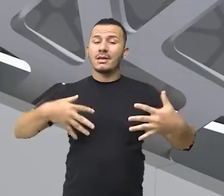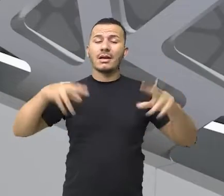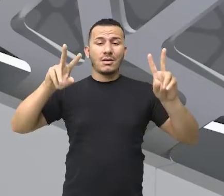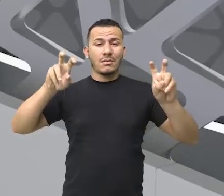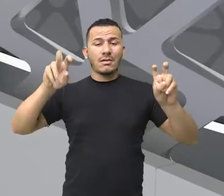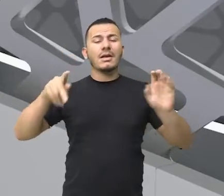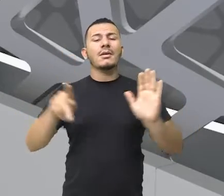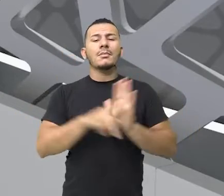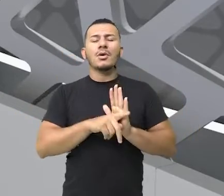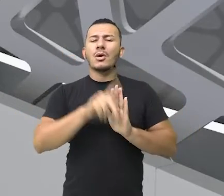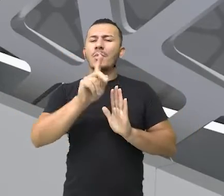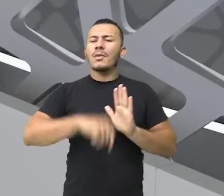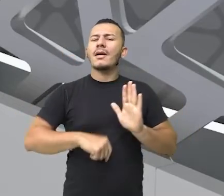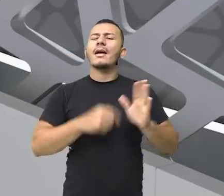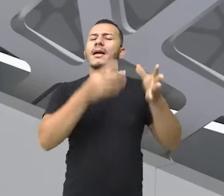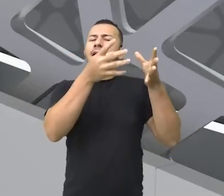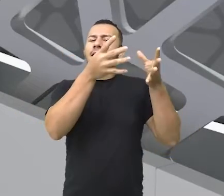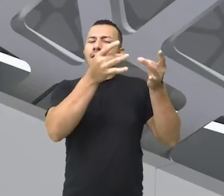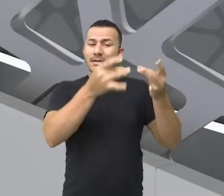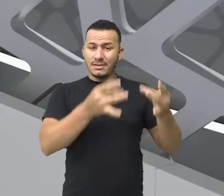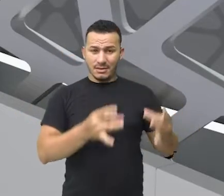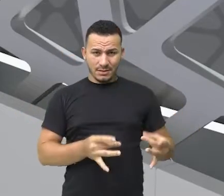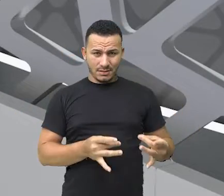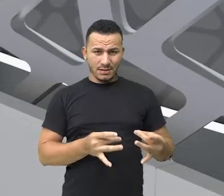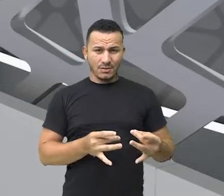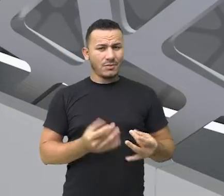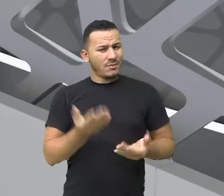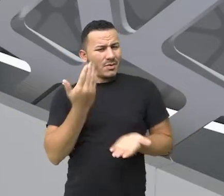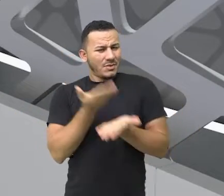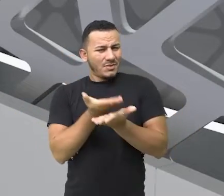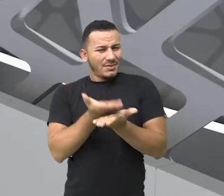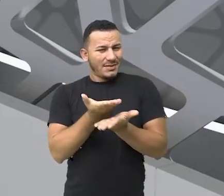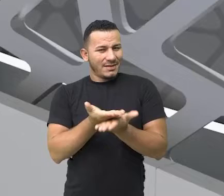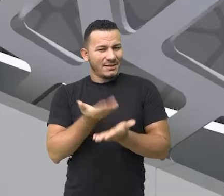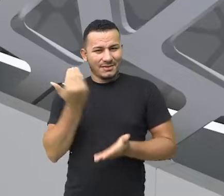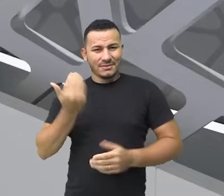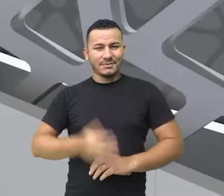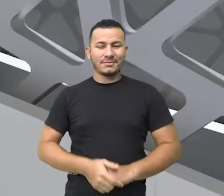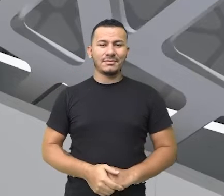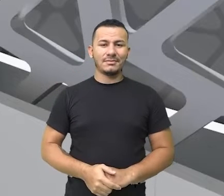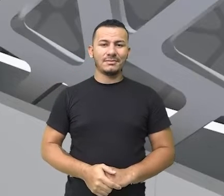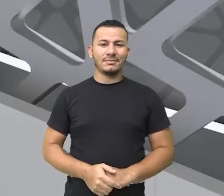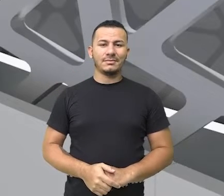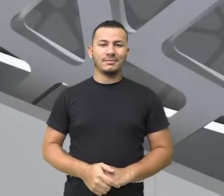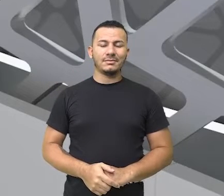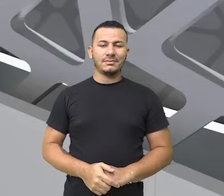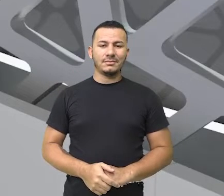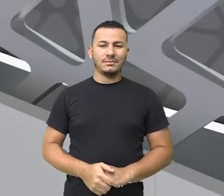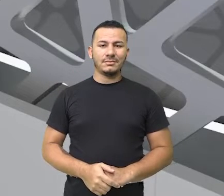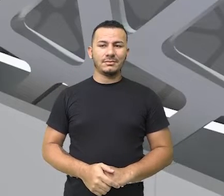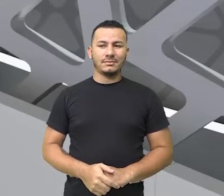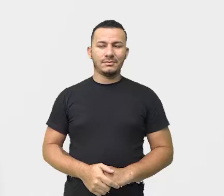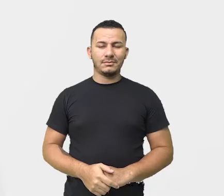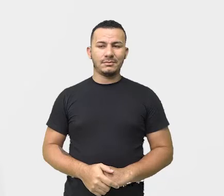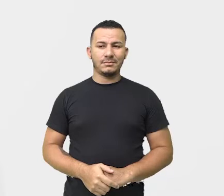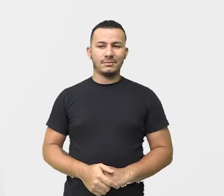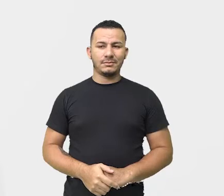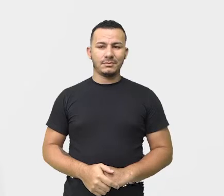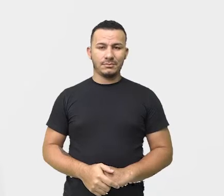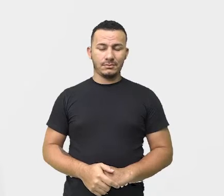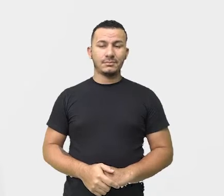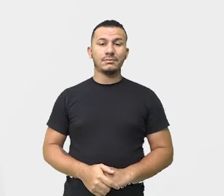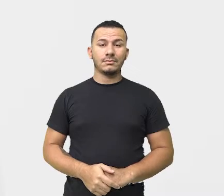descrição, apenas descrição. Vamos estudar um pouquinho sobre isso? Olha aí, nós temos